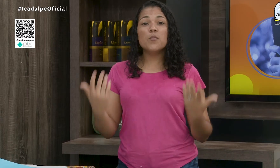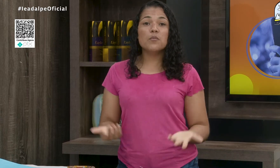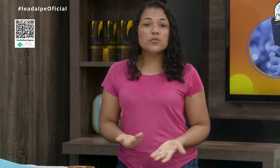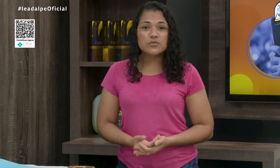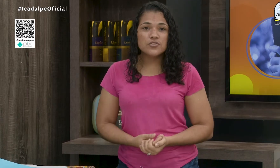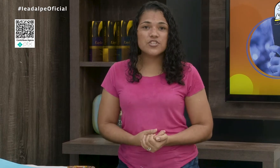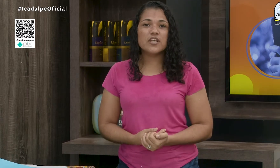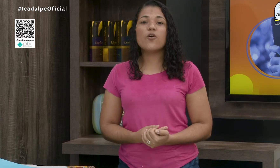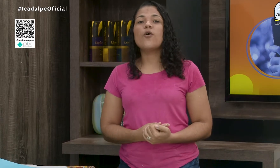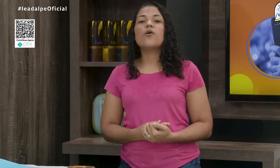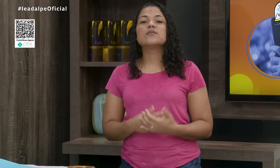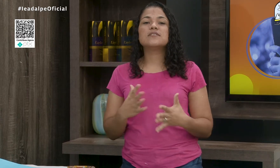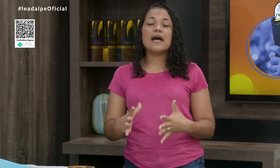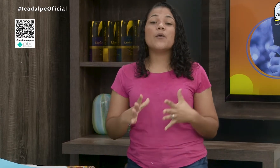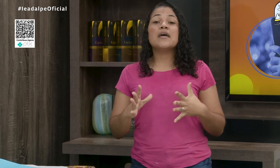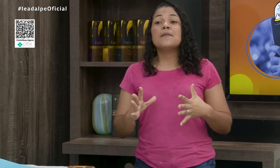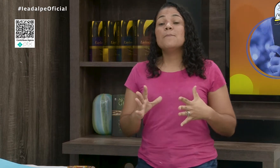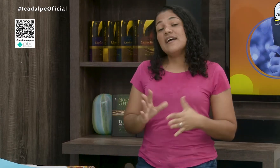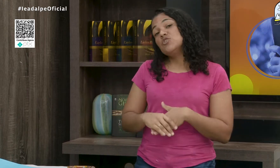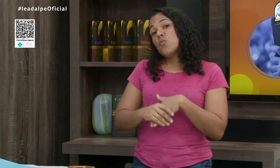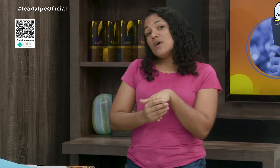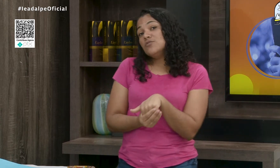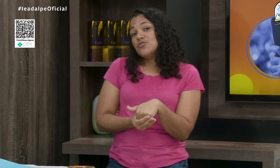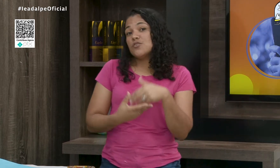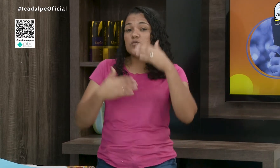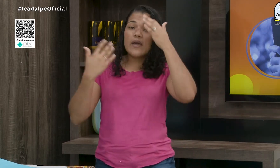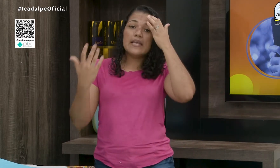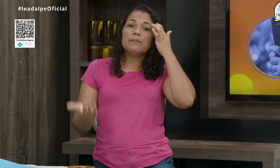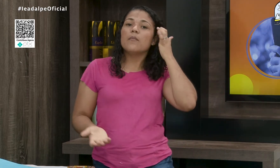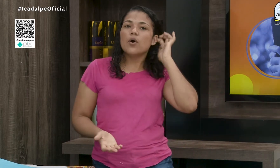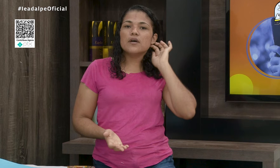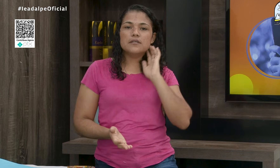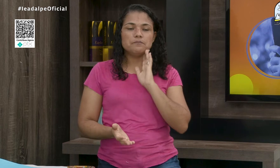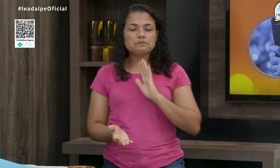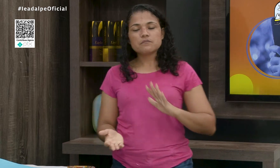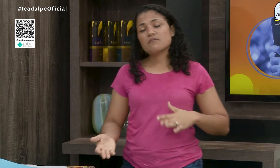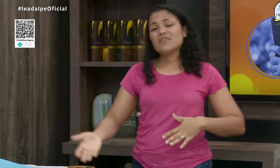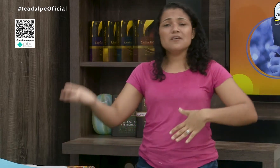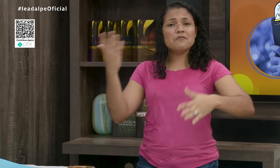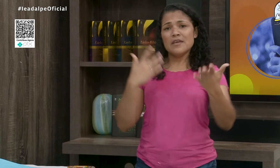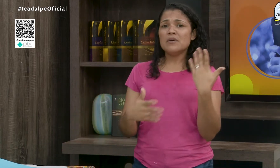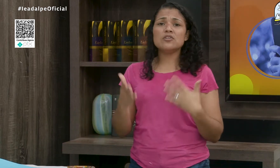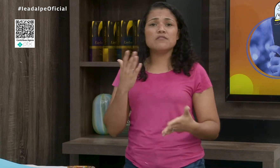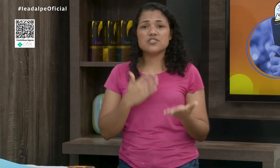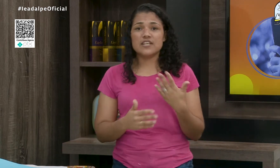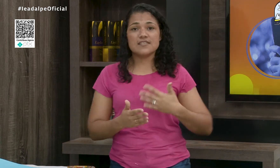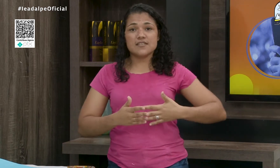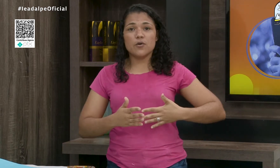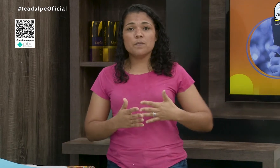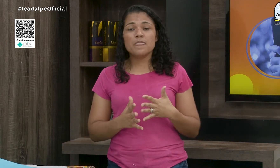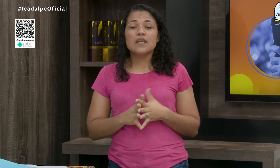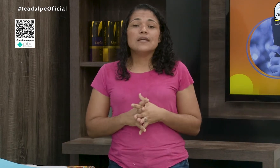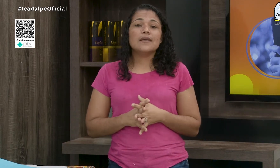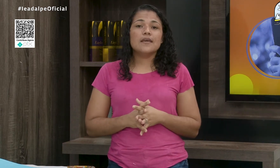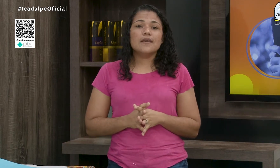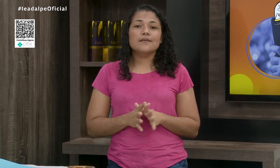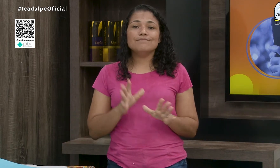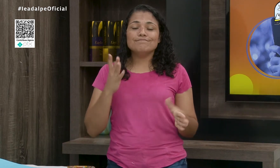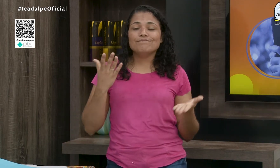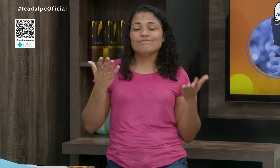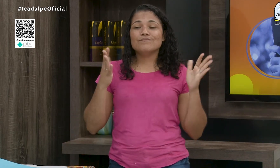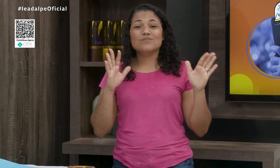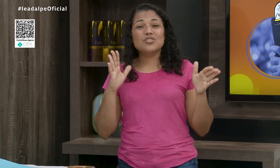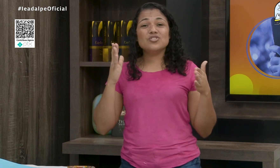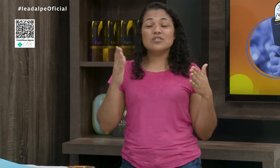eles derrubam o muro de Jericó, tal. Mas quando Josué, ele morre, vem uma nova geração